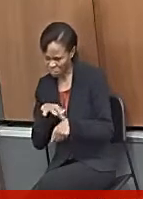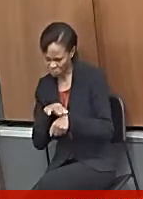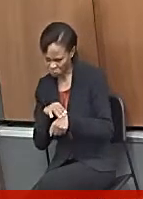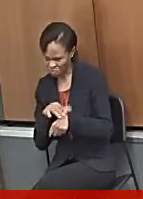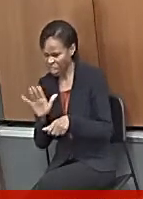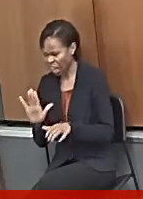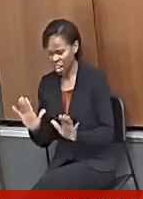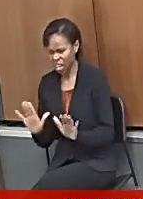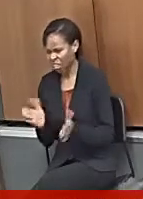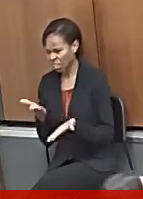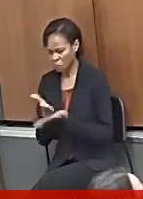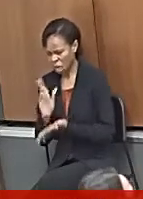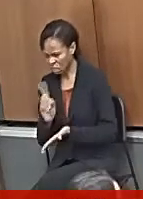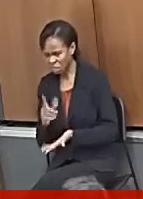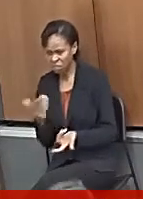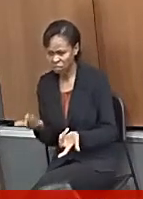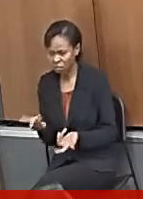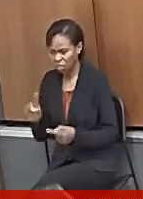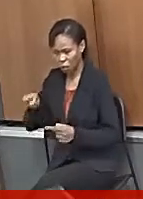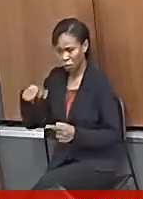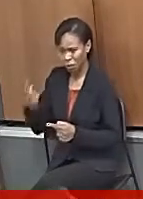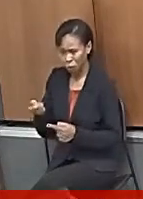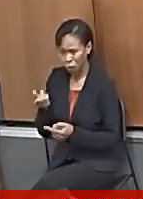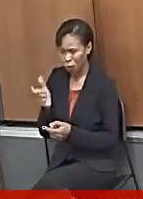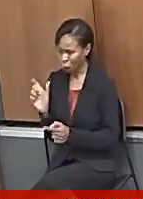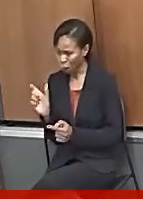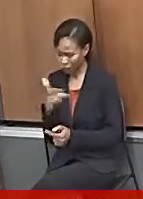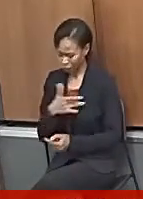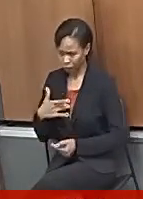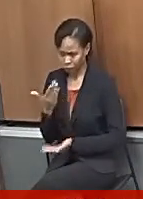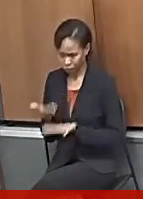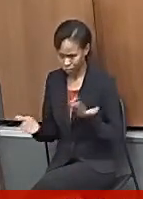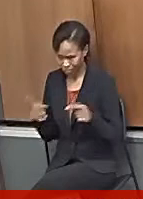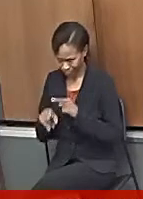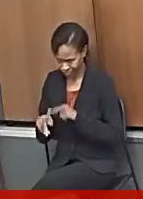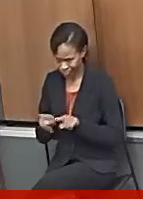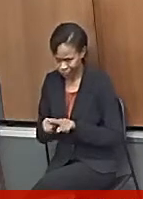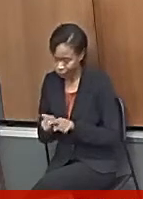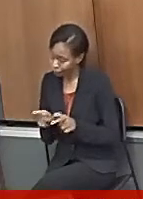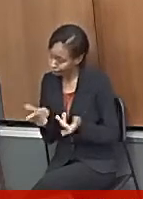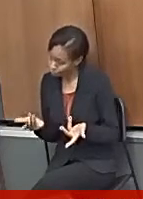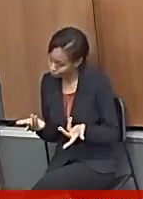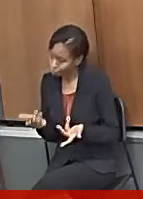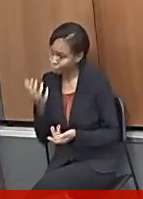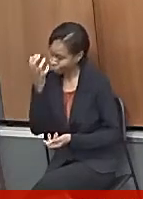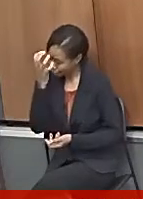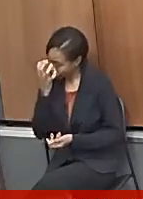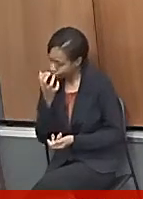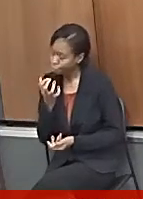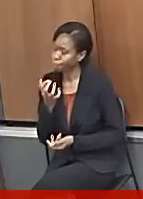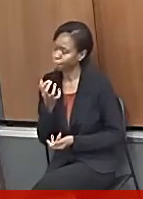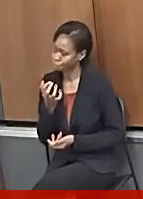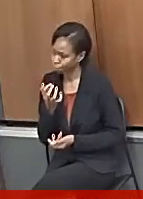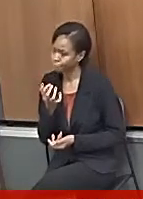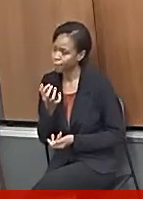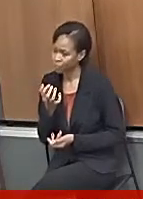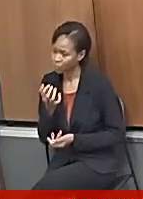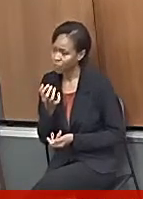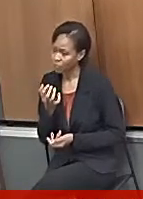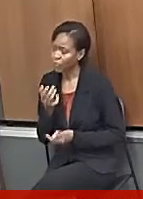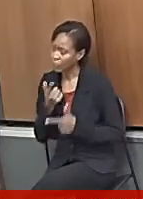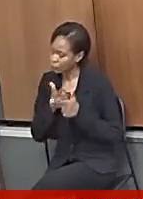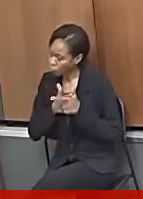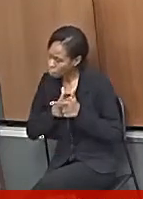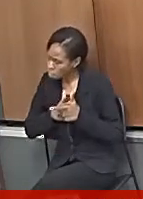deferimento e logo em seguida espalhe até o plano de saúde então é seríssimo e está sendo muito